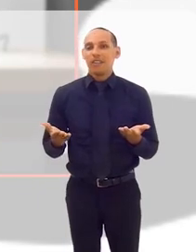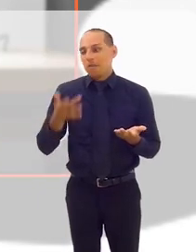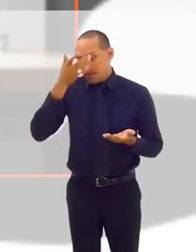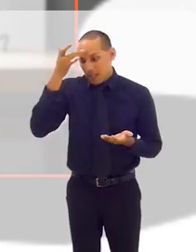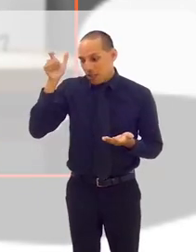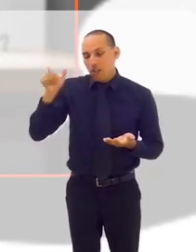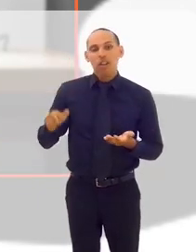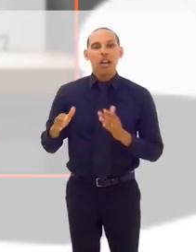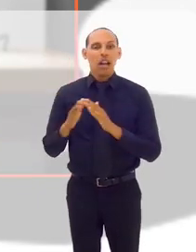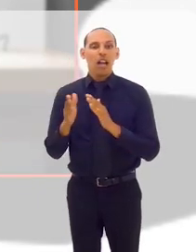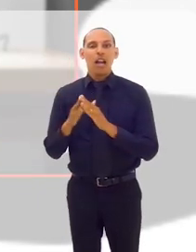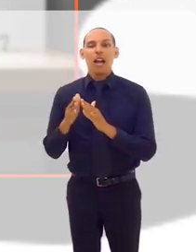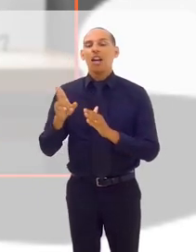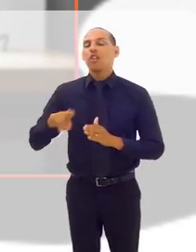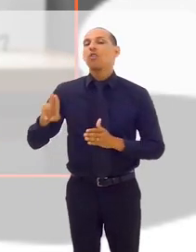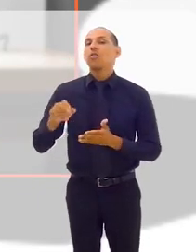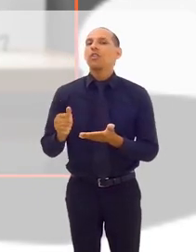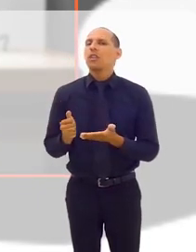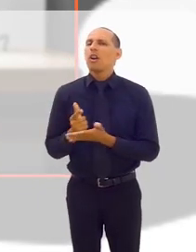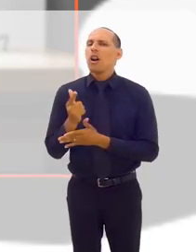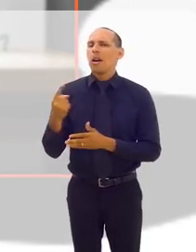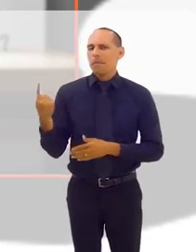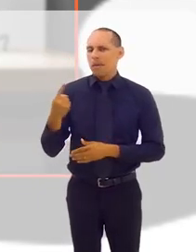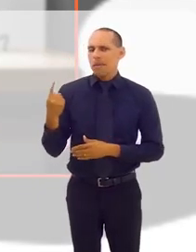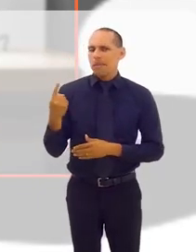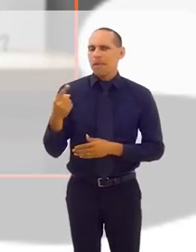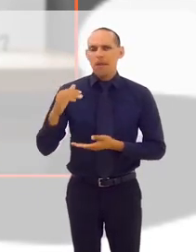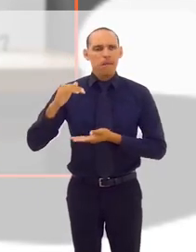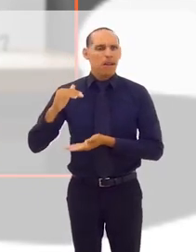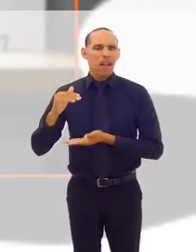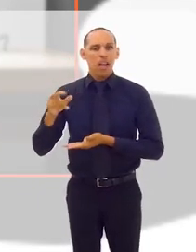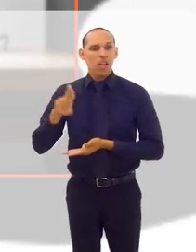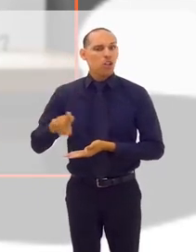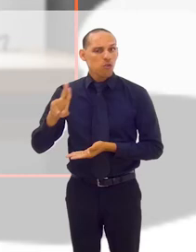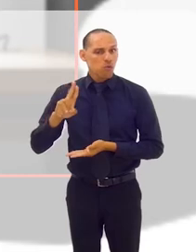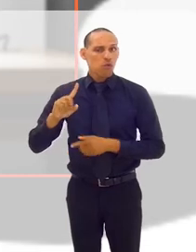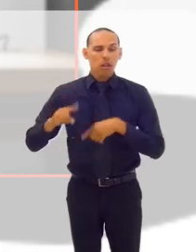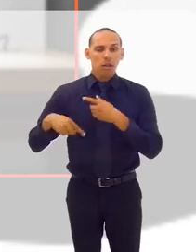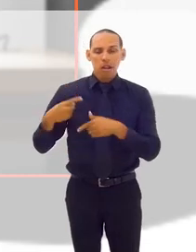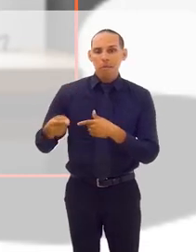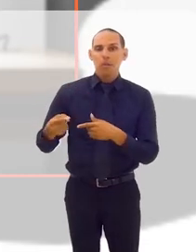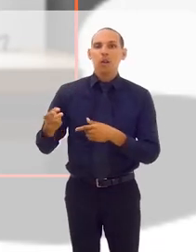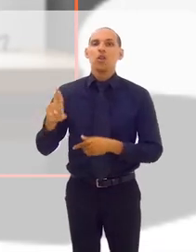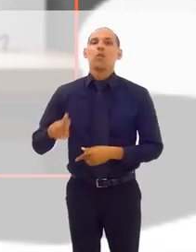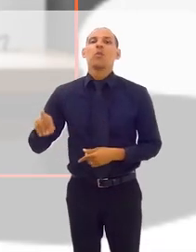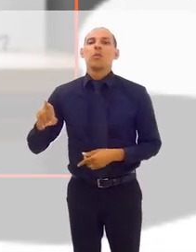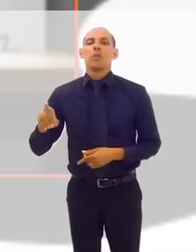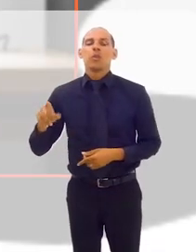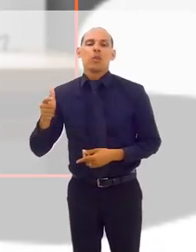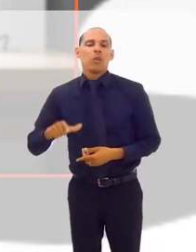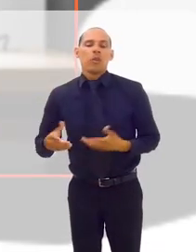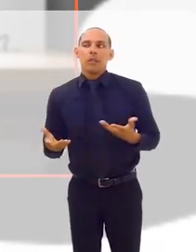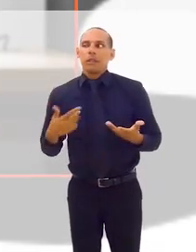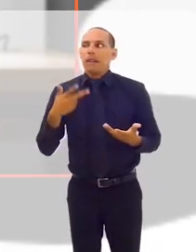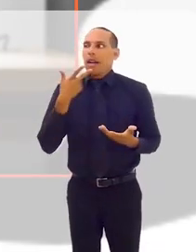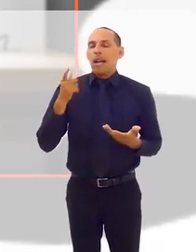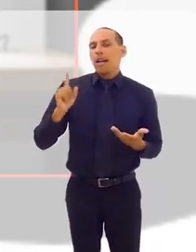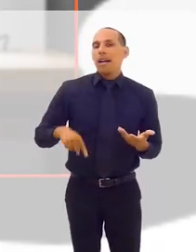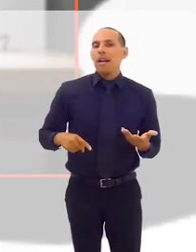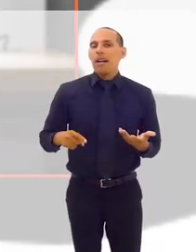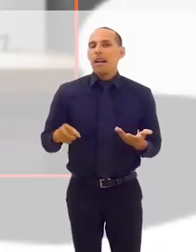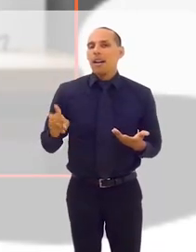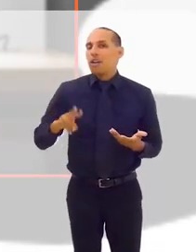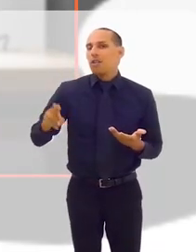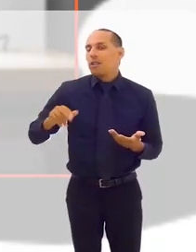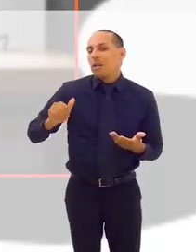casa, o dono de casa, né, ele poder comprar a primeira embalagem, utilizar e depois reutilizar? Quer dizer, o que eu quero